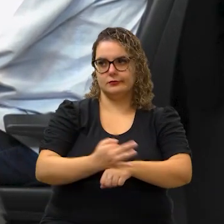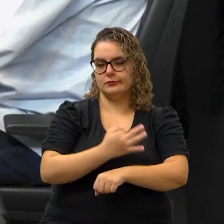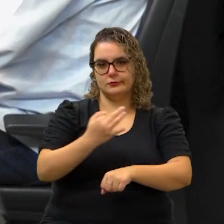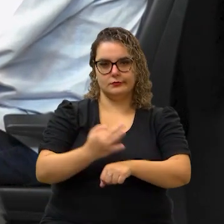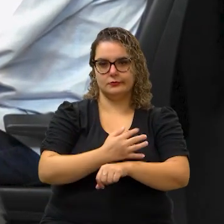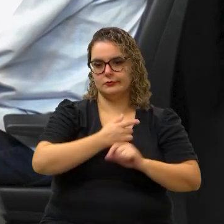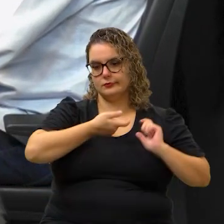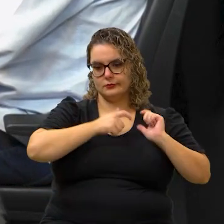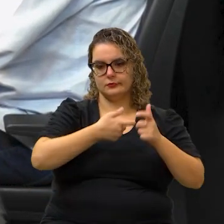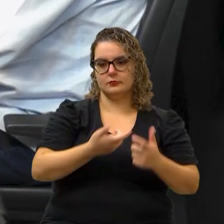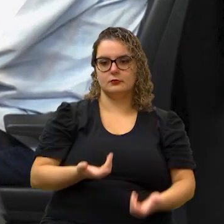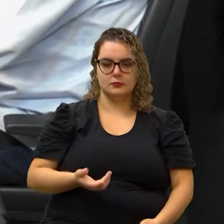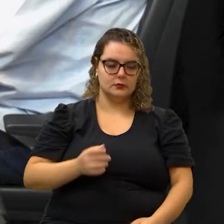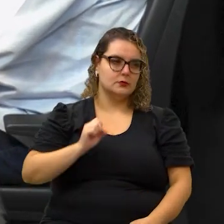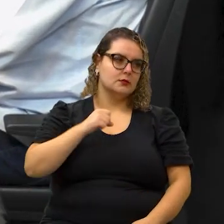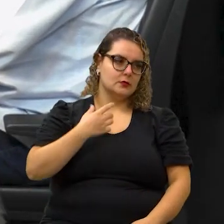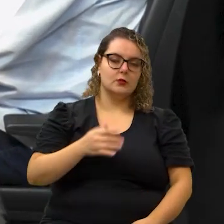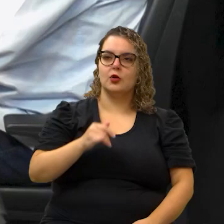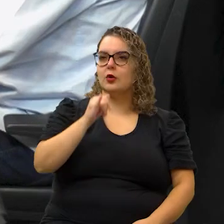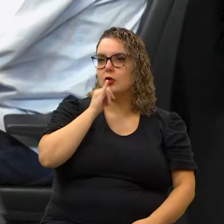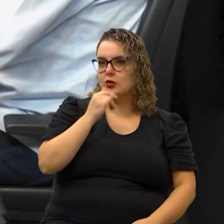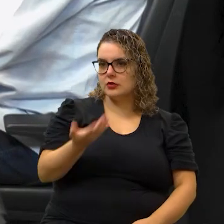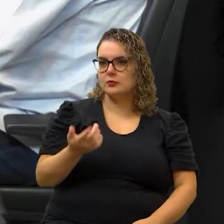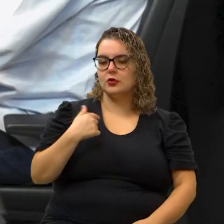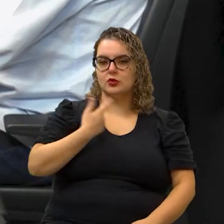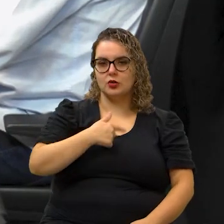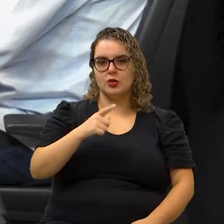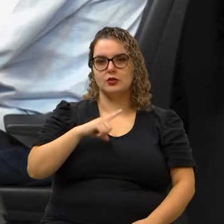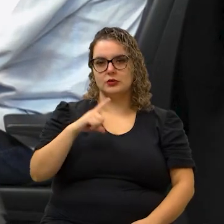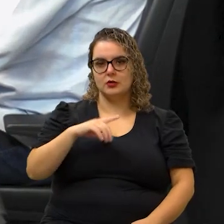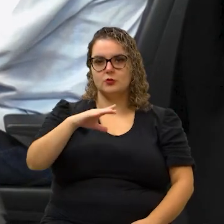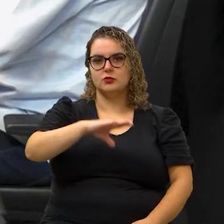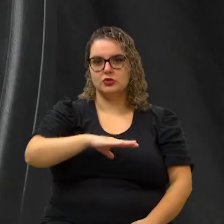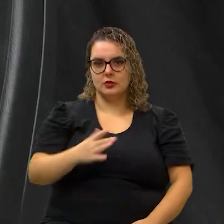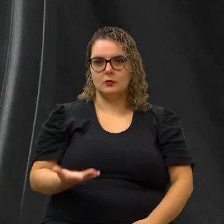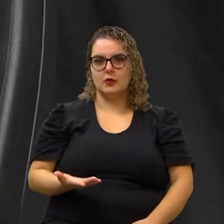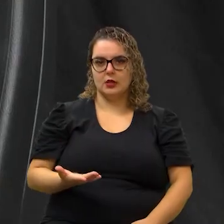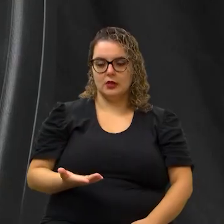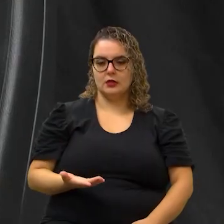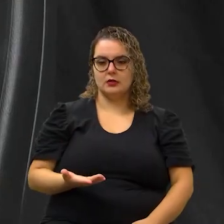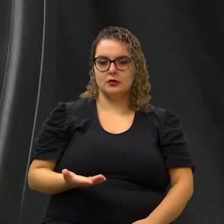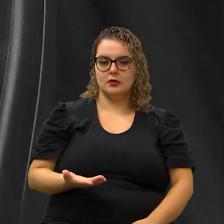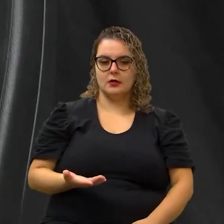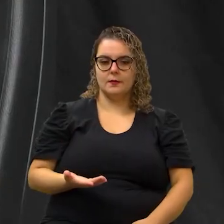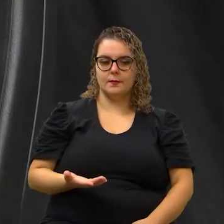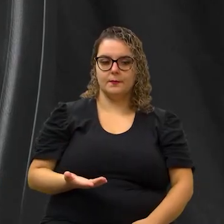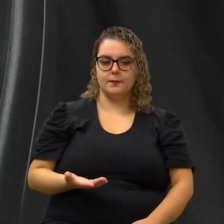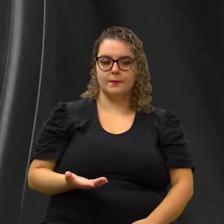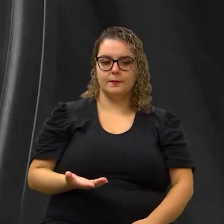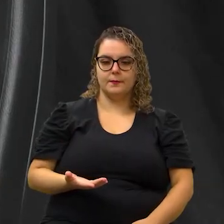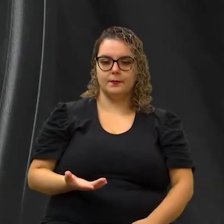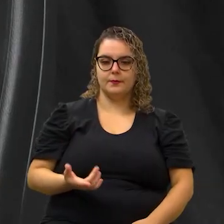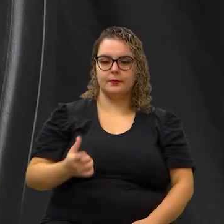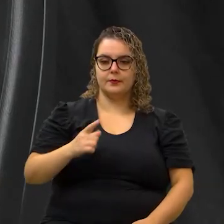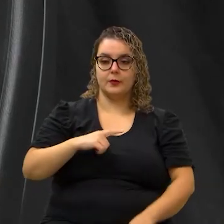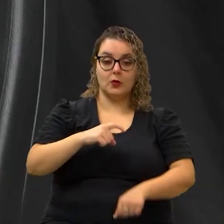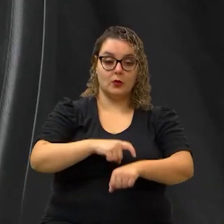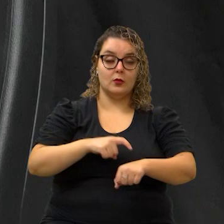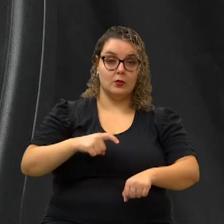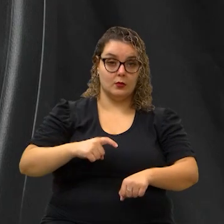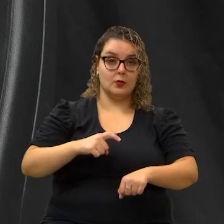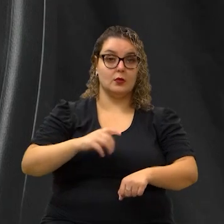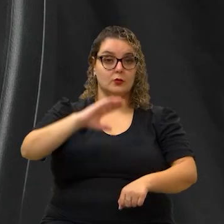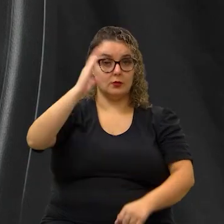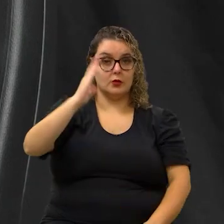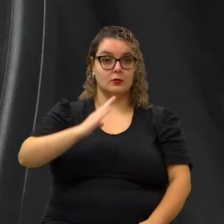de resistência dos setores mais conservadores. Correto. Porque, por exemplo, nós temos em Campinas,